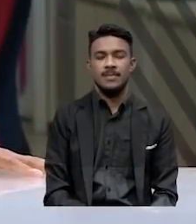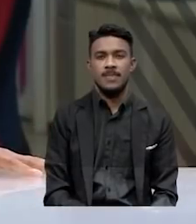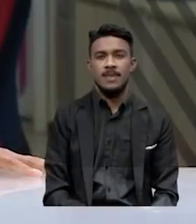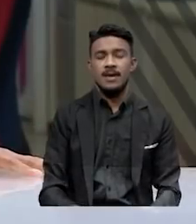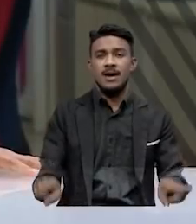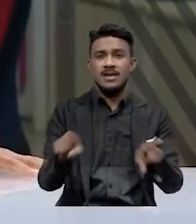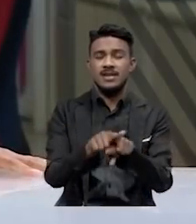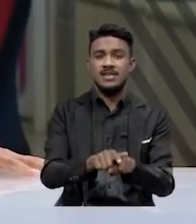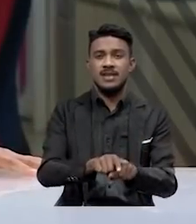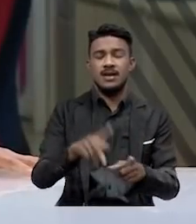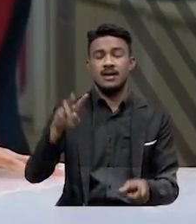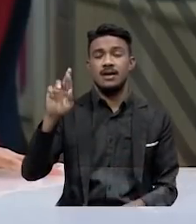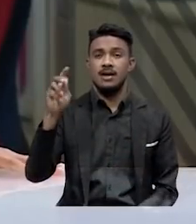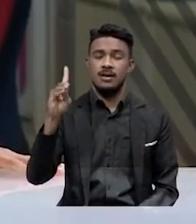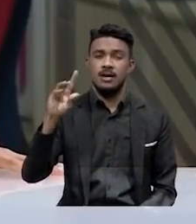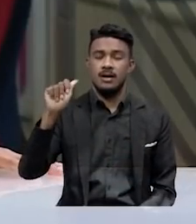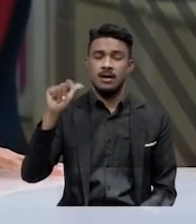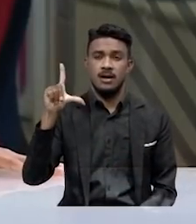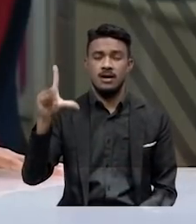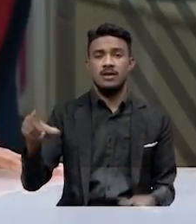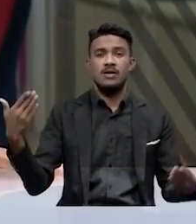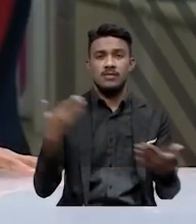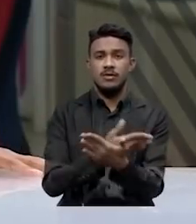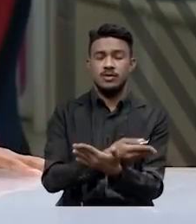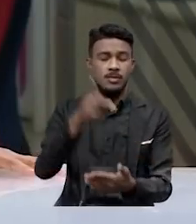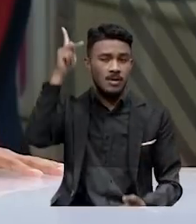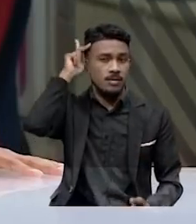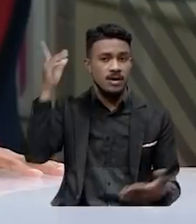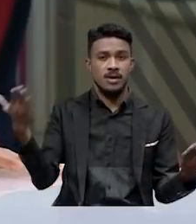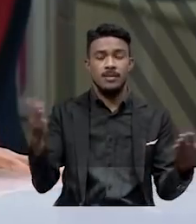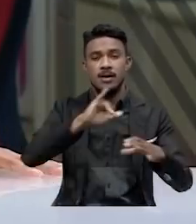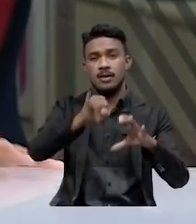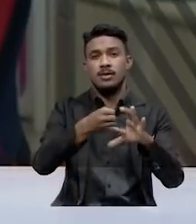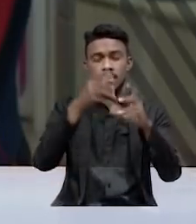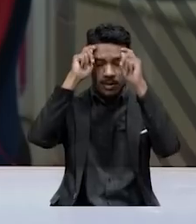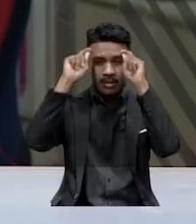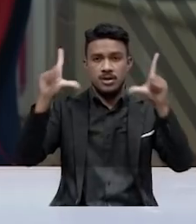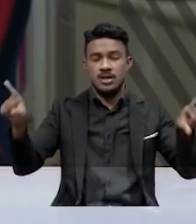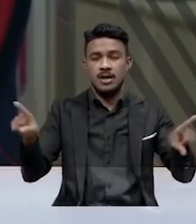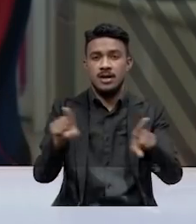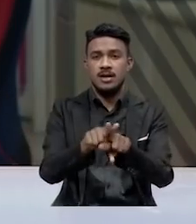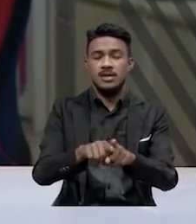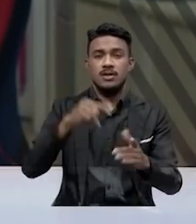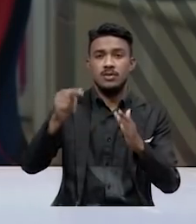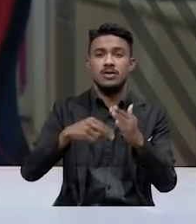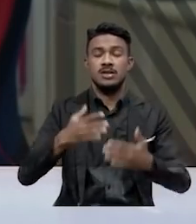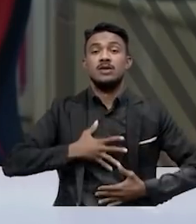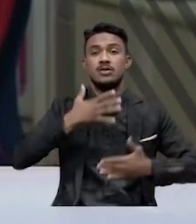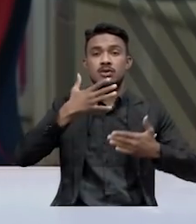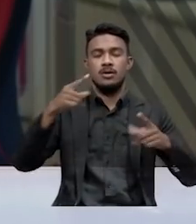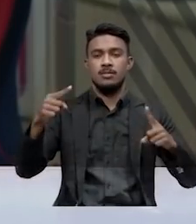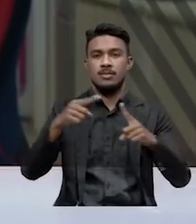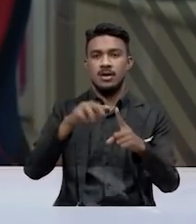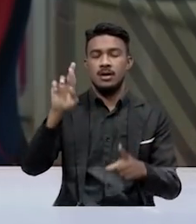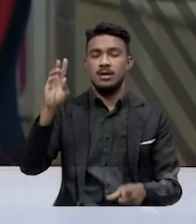Nomeação cardeal fungro anulorecinida husi Papa Francisco nebe inclui mos Timor-Leste, saiona notícia que solok bayar